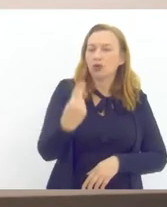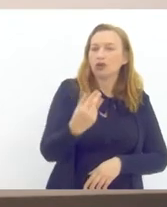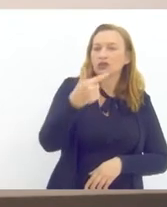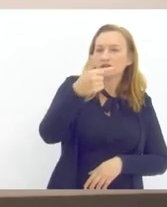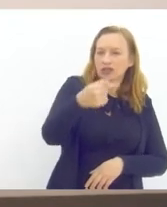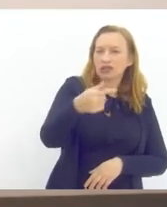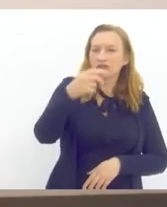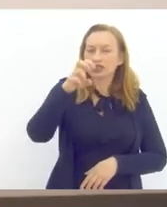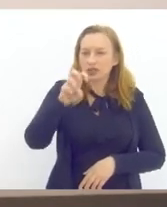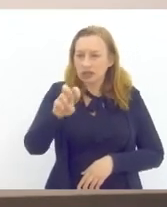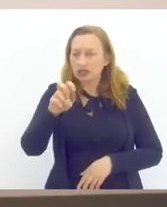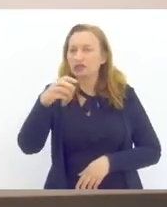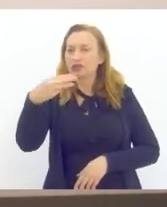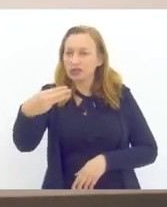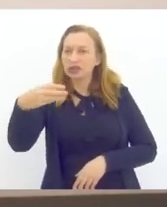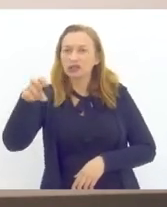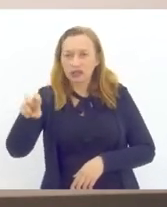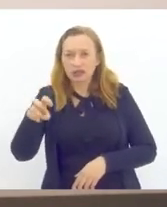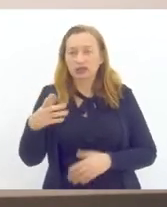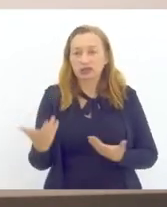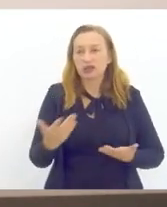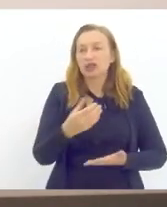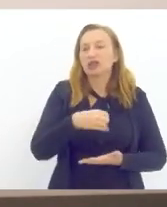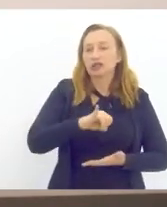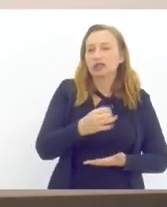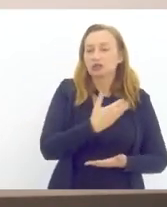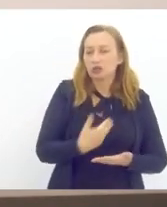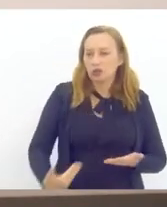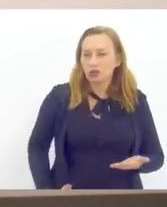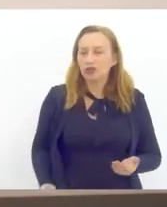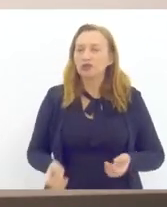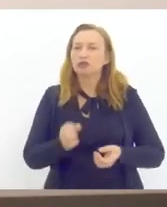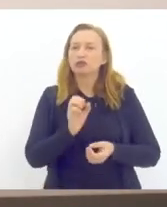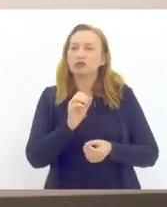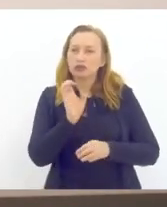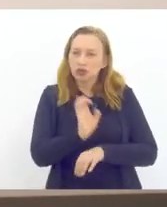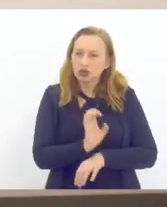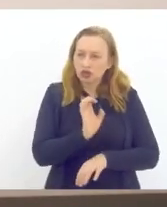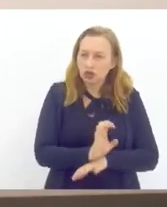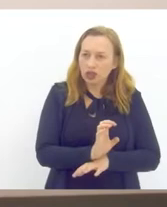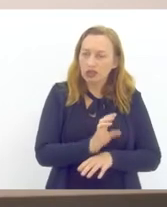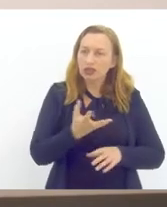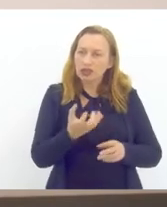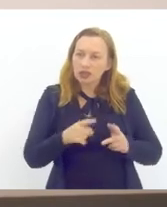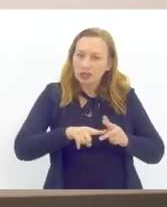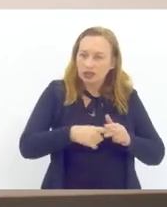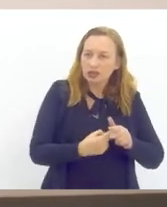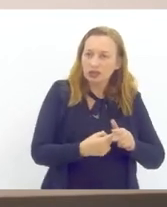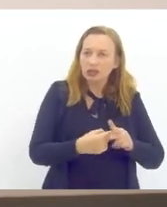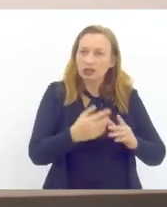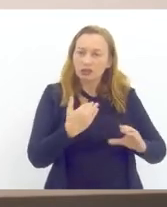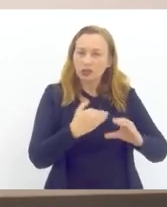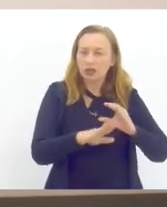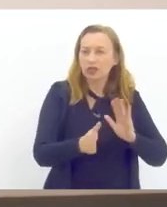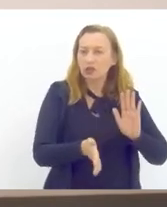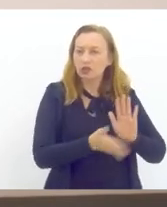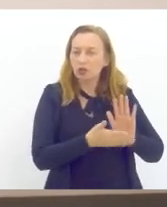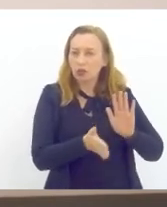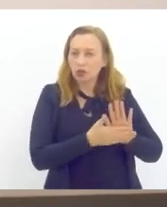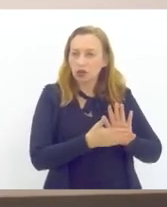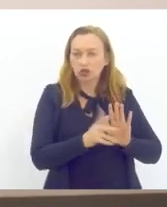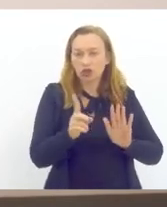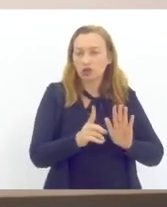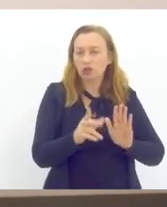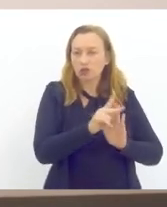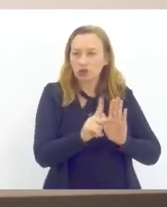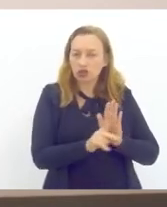Se o governo do Estado quisesse fazer uma alteração, teria que ter mandado para cá, Flávio e Luiz Paulo, uma proposta de emenda constitucional, não um projeto de lei como mandou. Então, essa